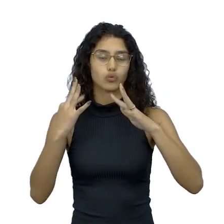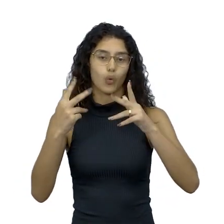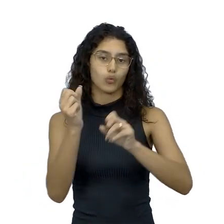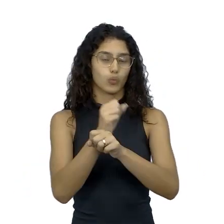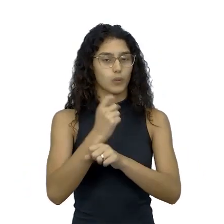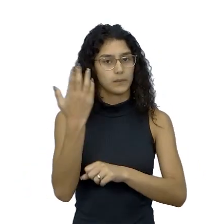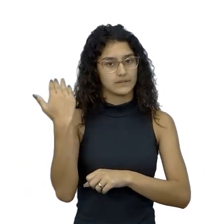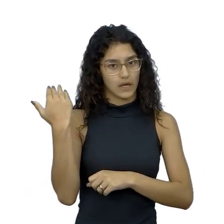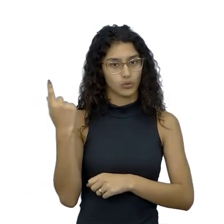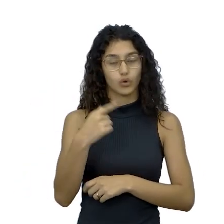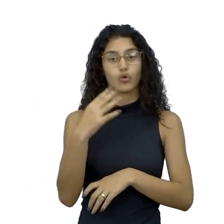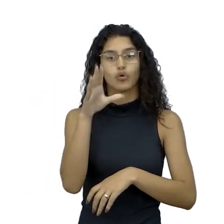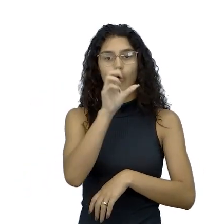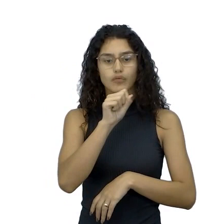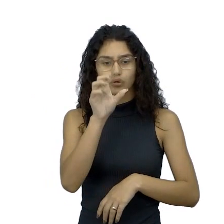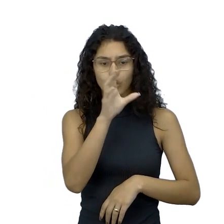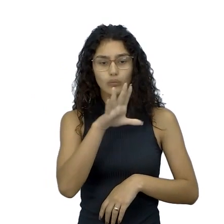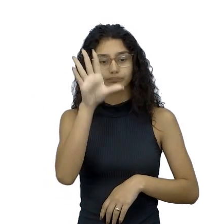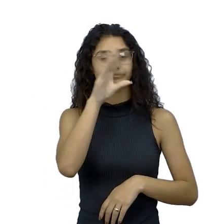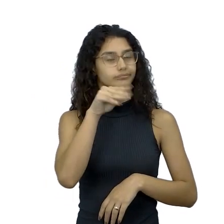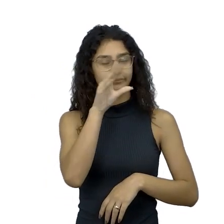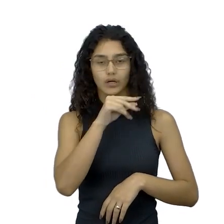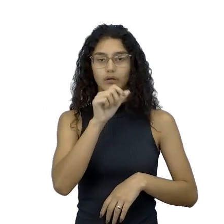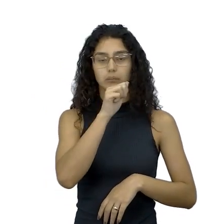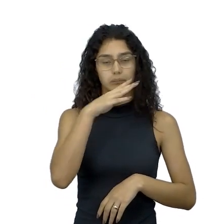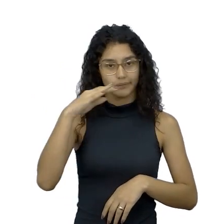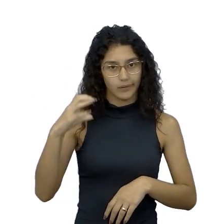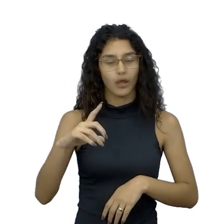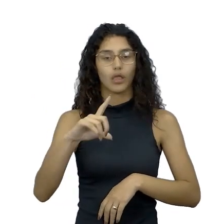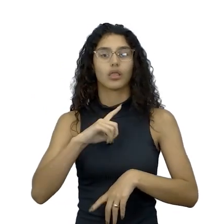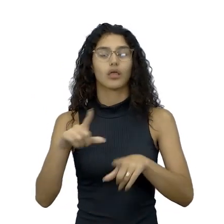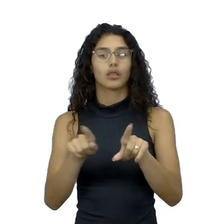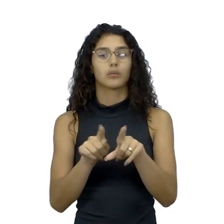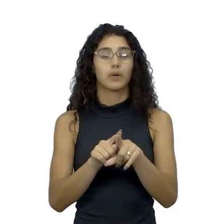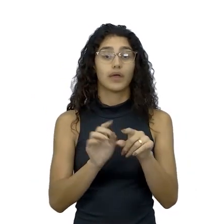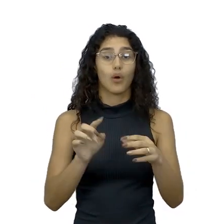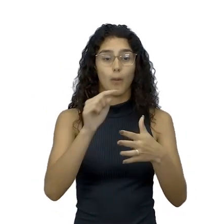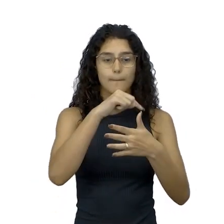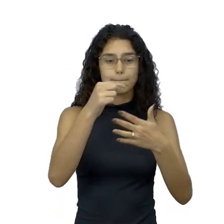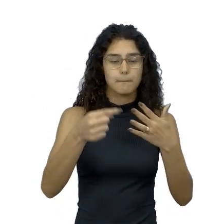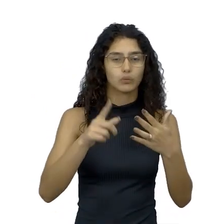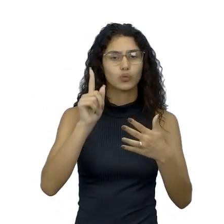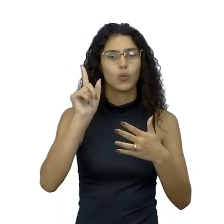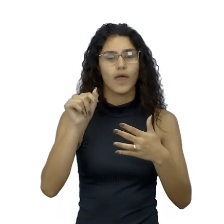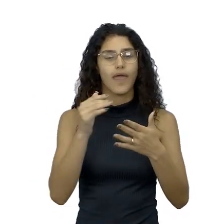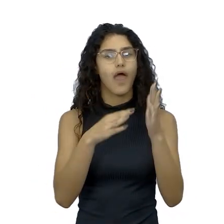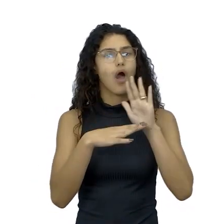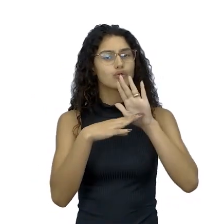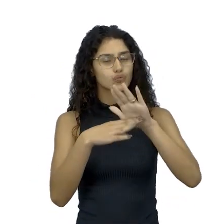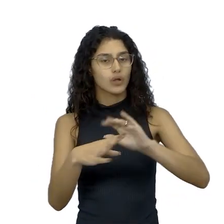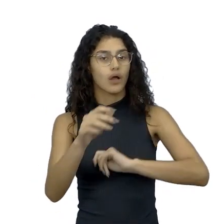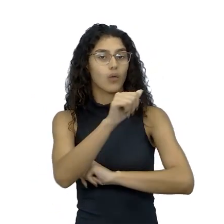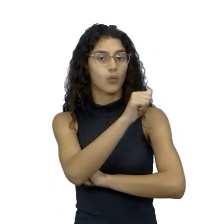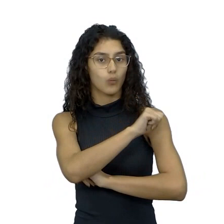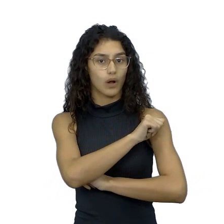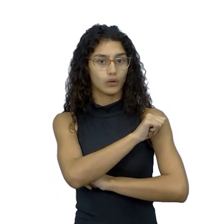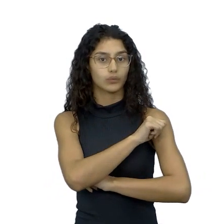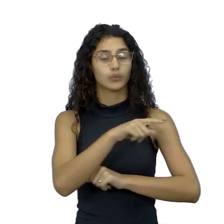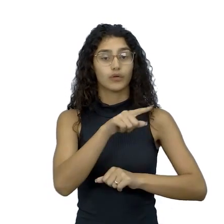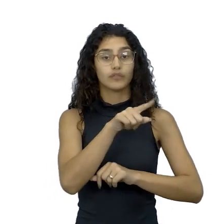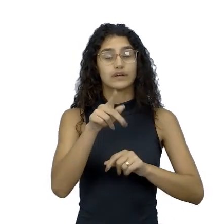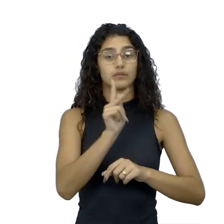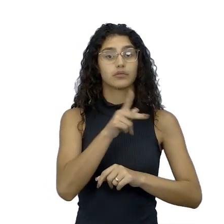gente conversou sobre a alfabetização midiática e justamente um dos pontos era, vamos ajudar esses estudantes e